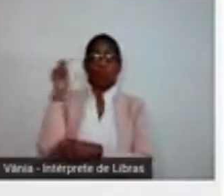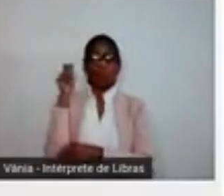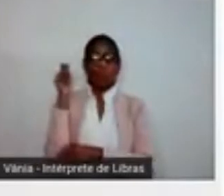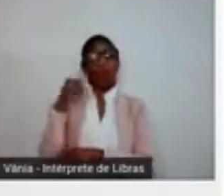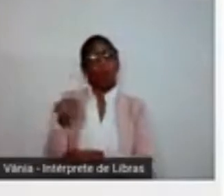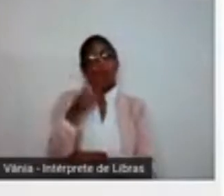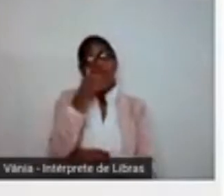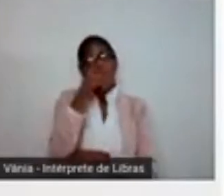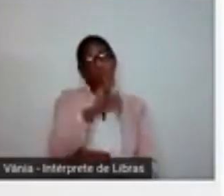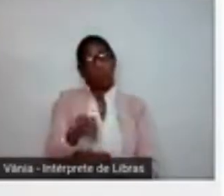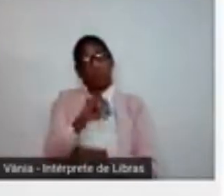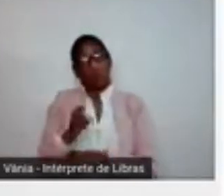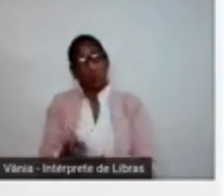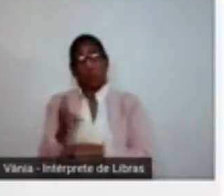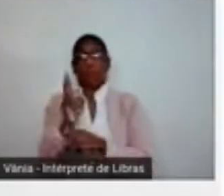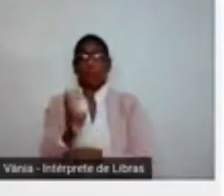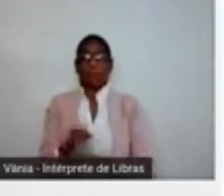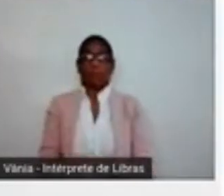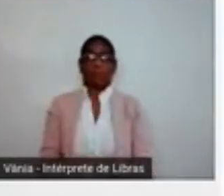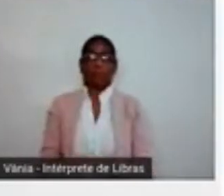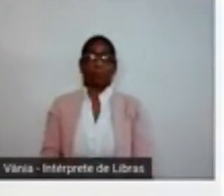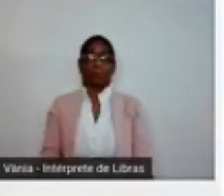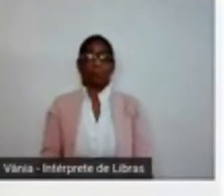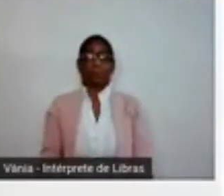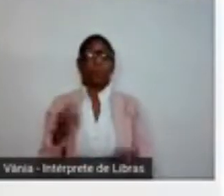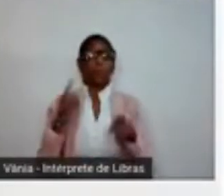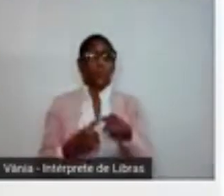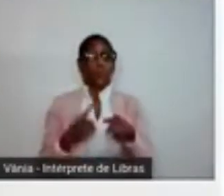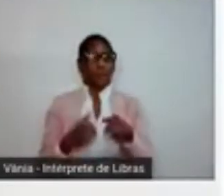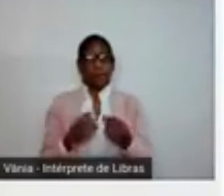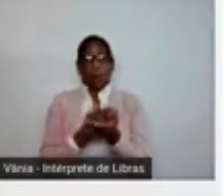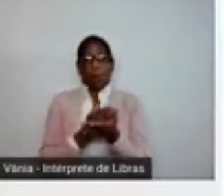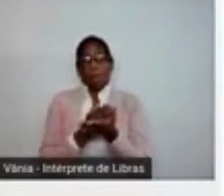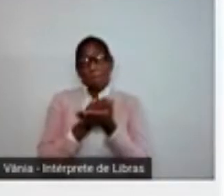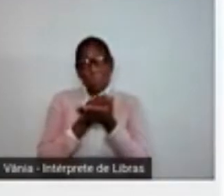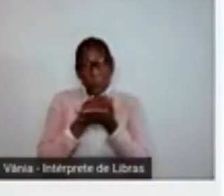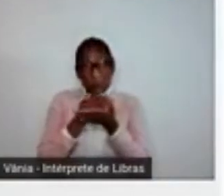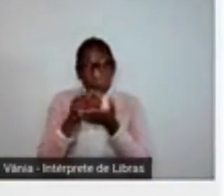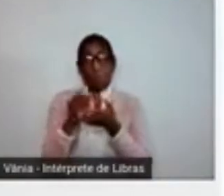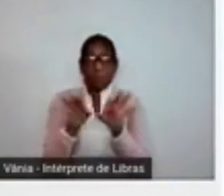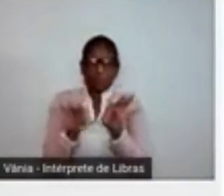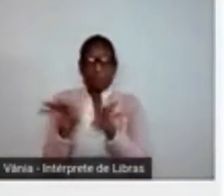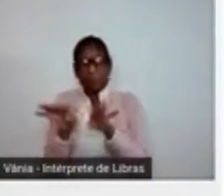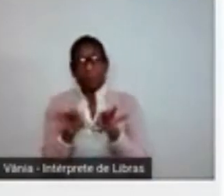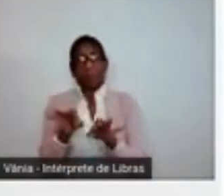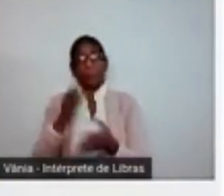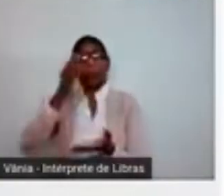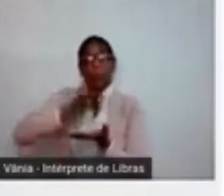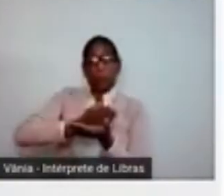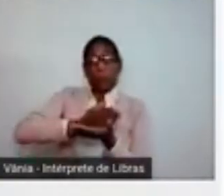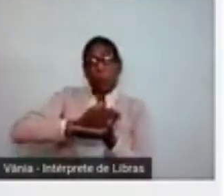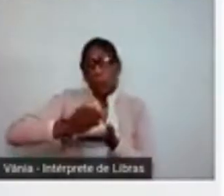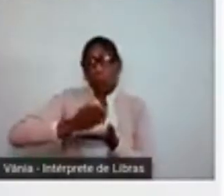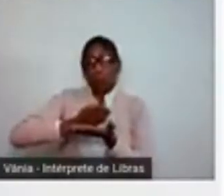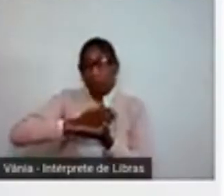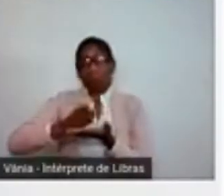achou importante manter, justamente porque a gente é mais o início do que mais para o meio, vamos dizer, né? Porque o início é quando